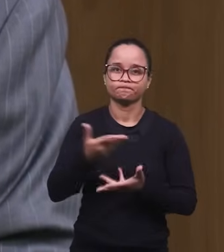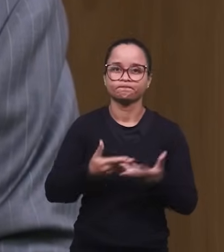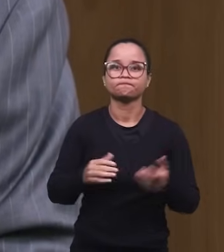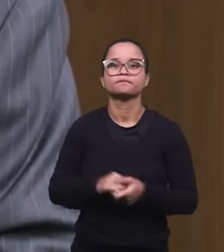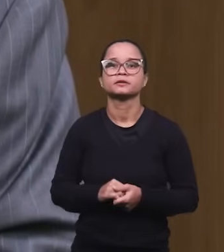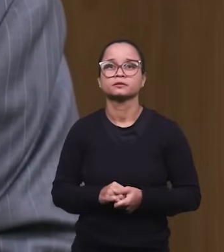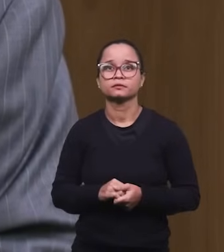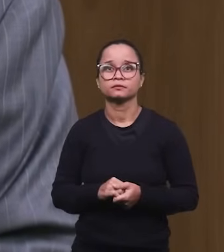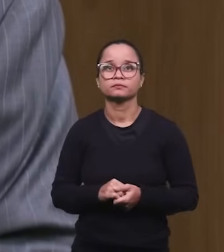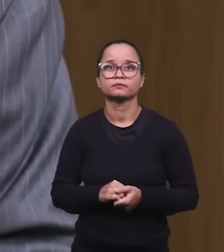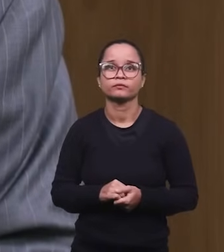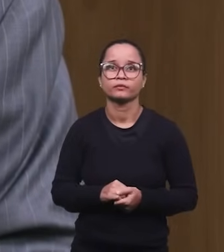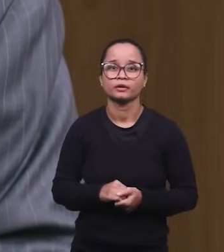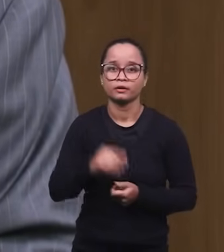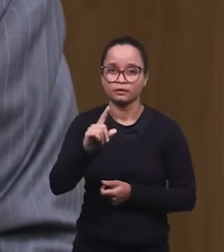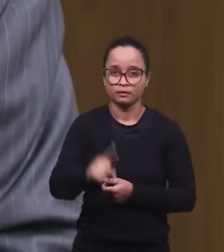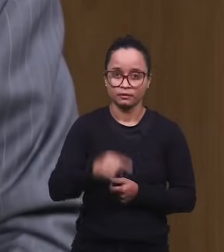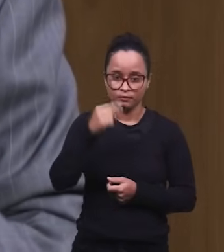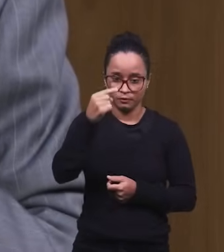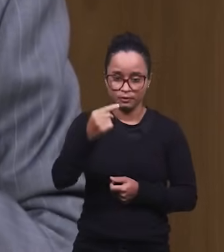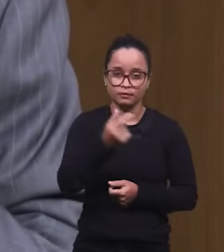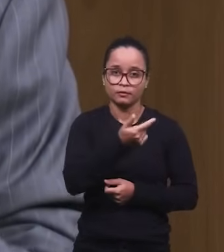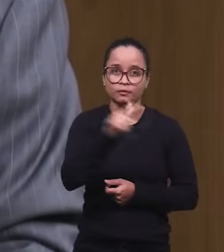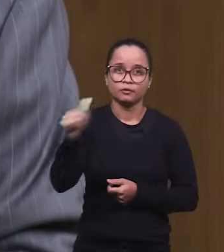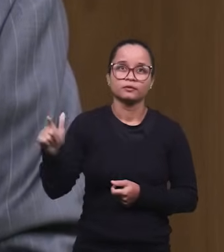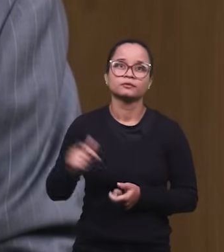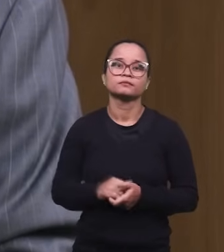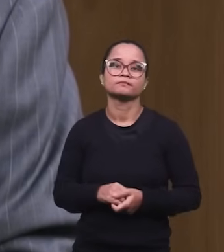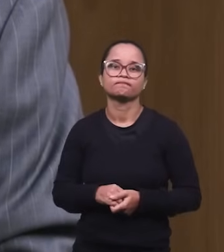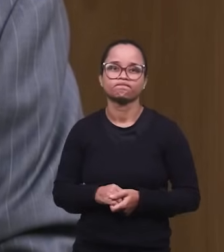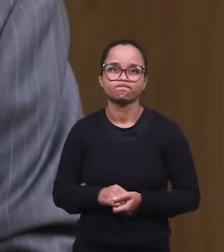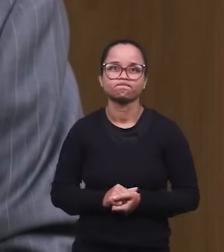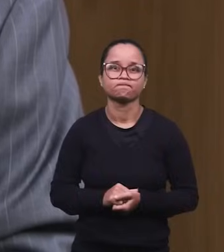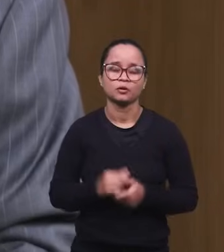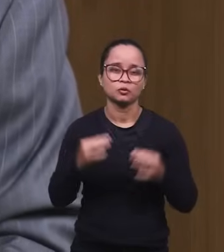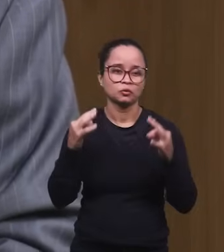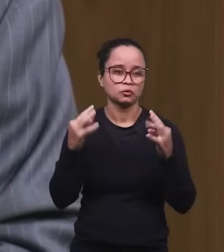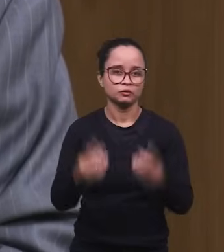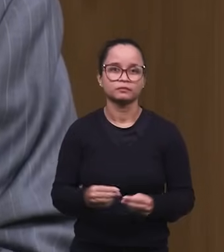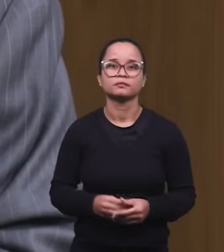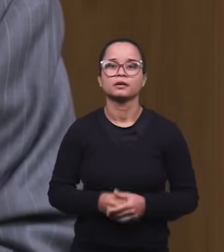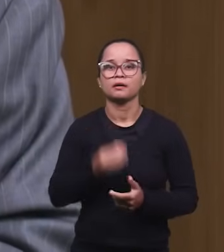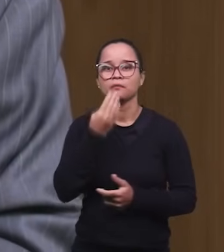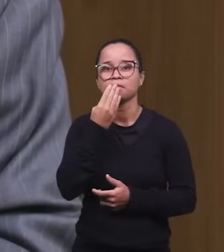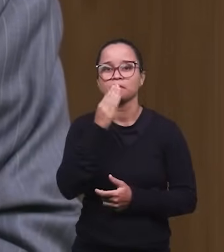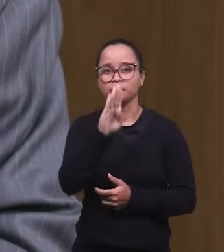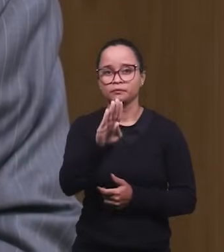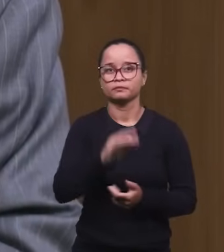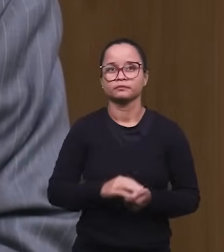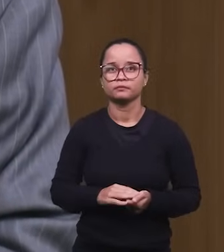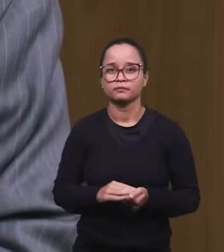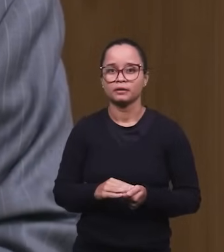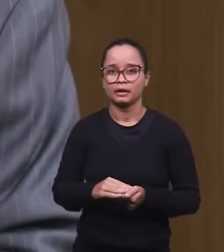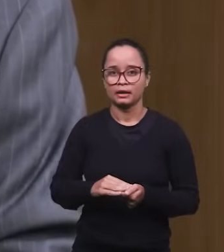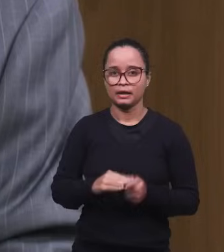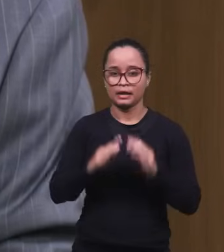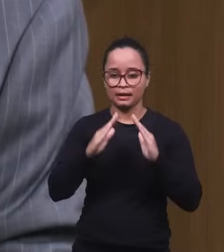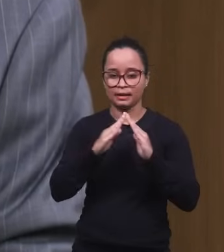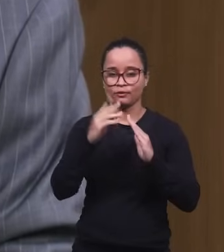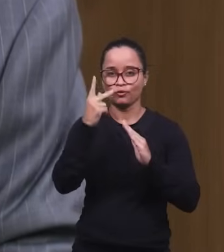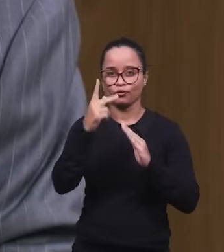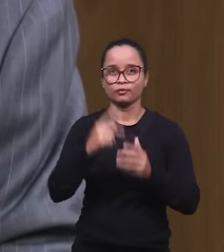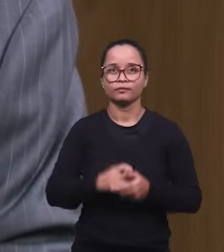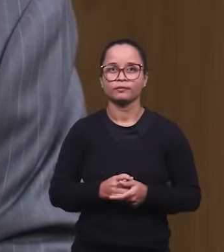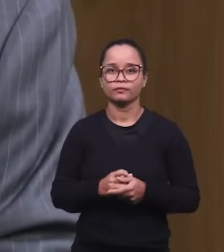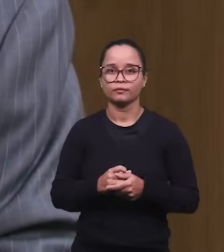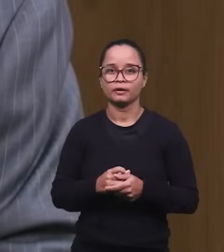participando, estão ouvindo e que depois vai passar para outras, há uma promessa. A